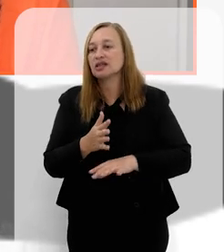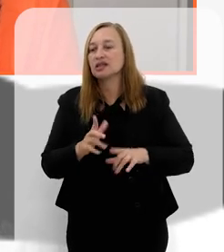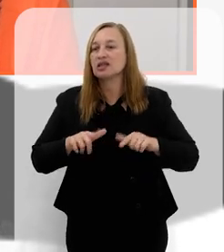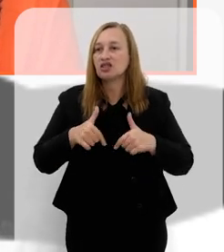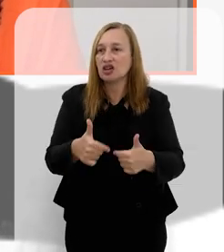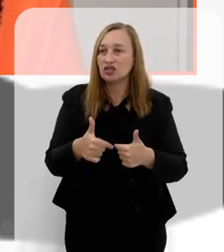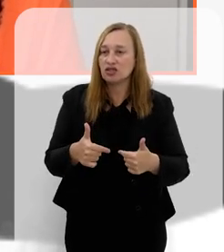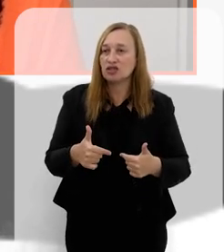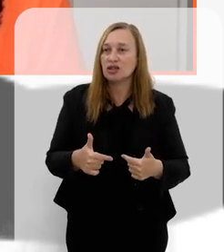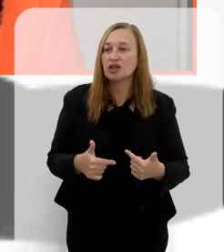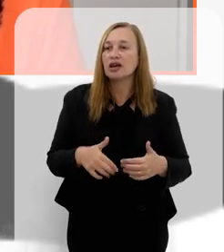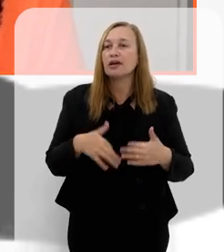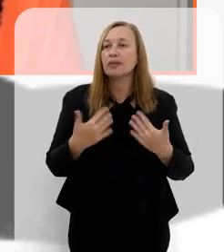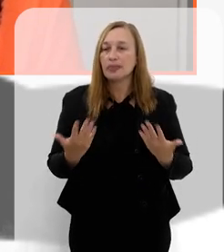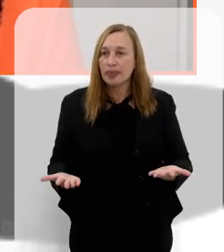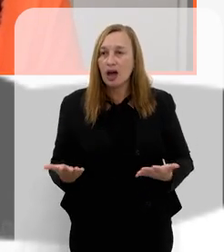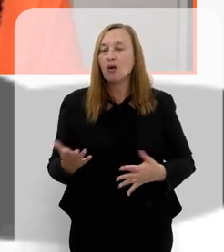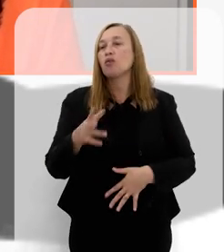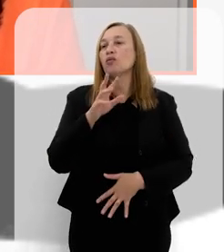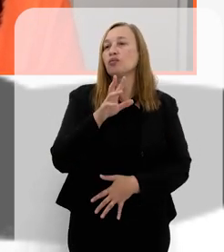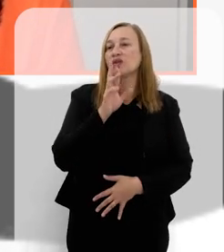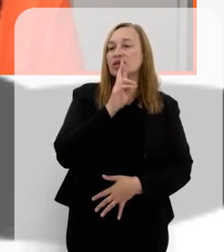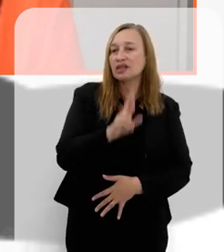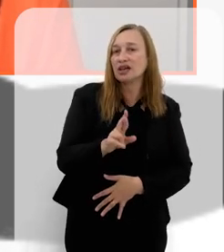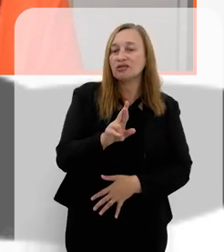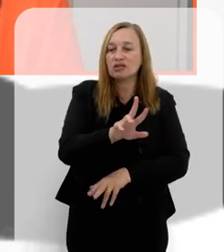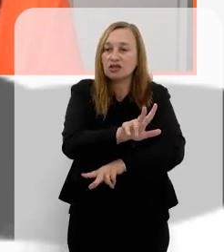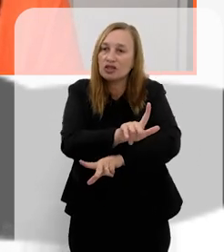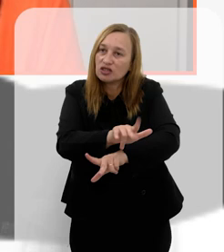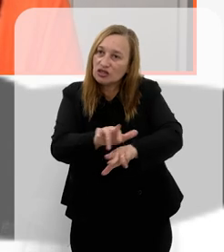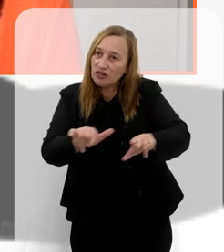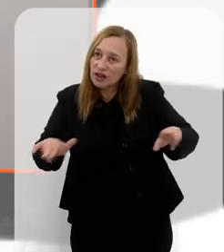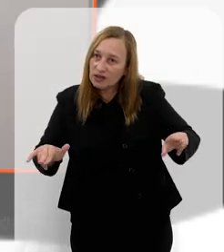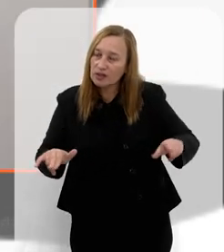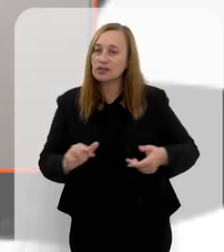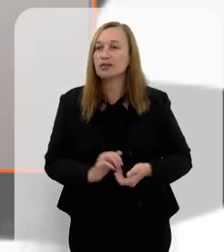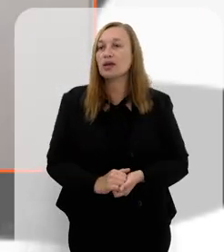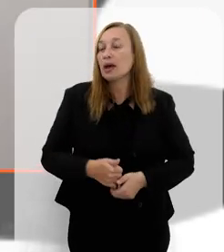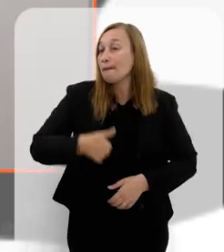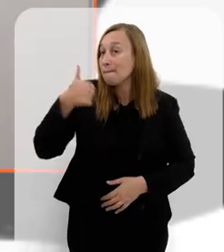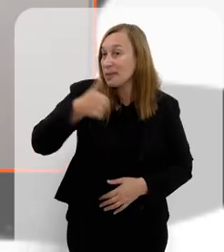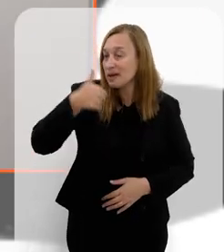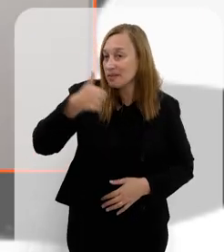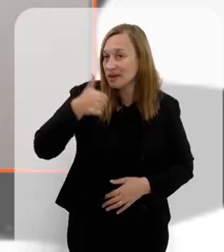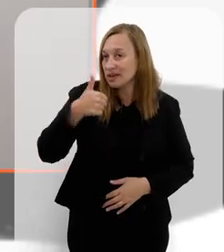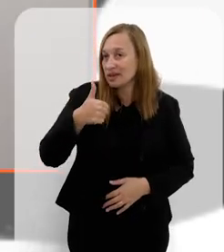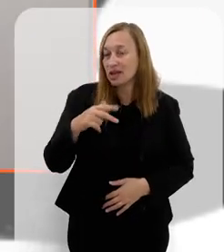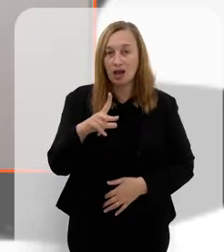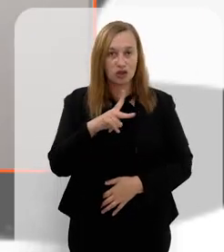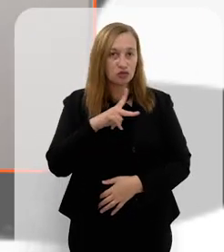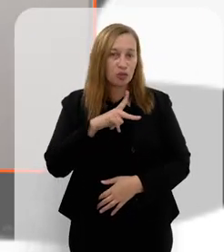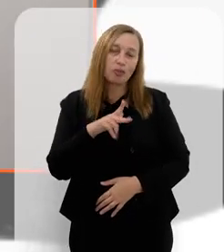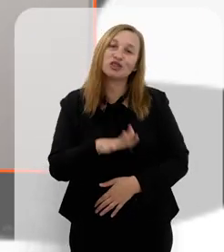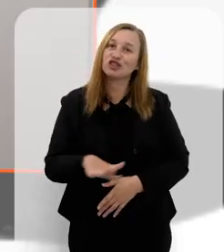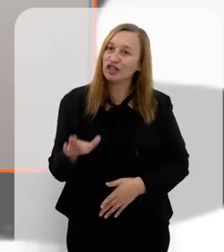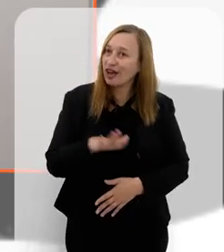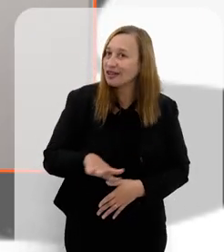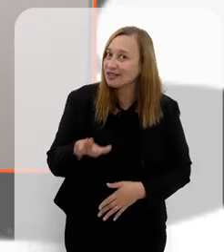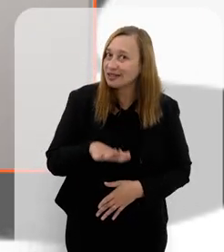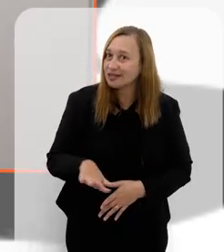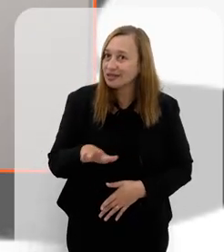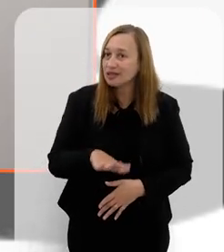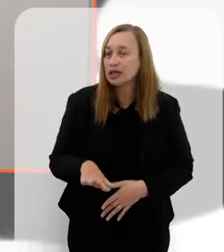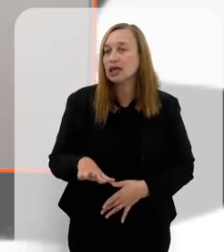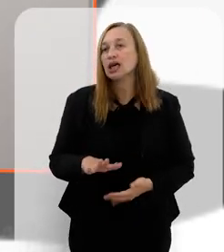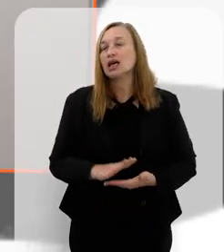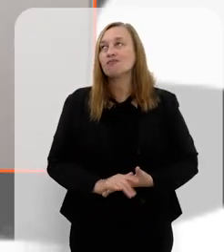Tá. Então, os resultados auferidos são diversos. Primeiro deles são as próprias